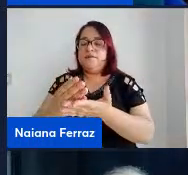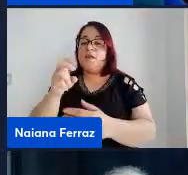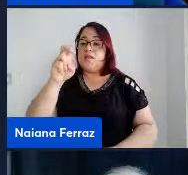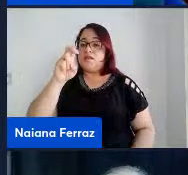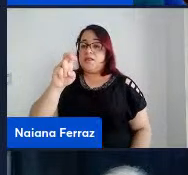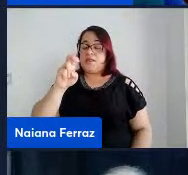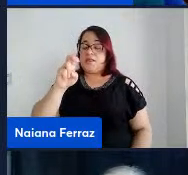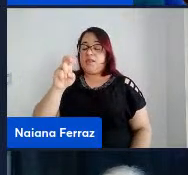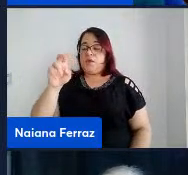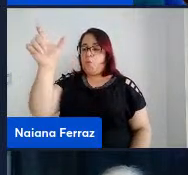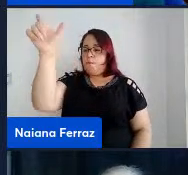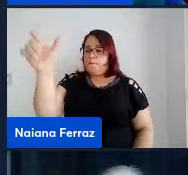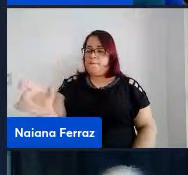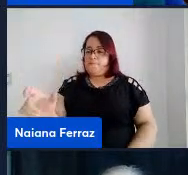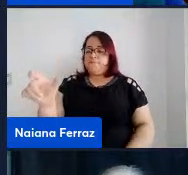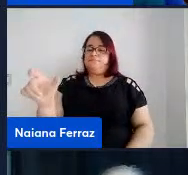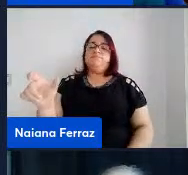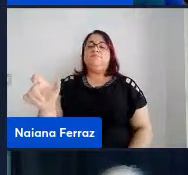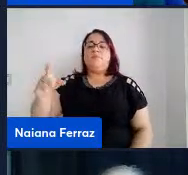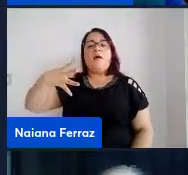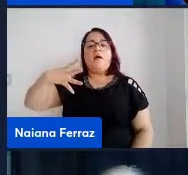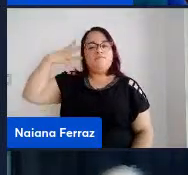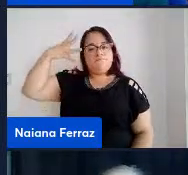grande, forte.